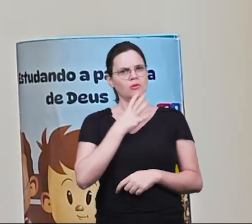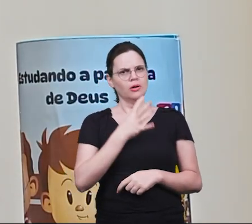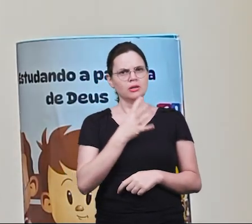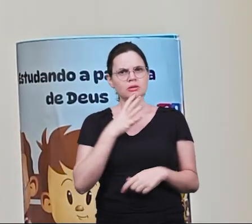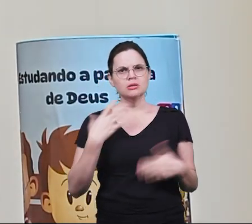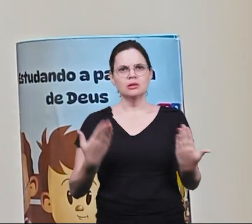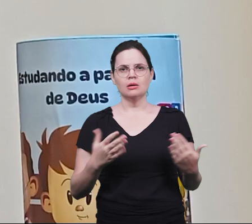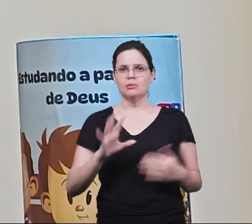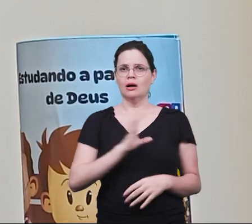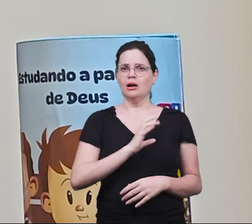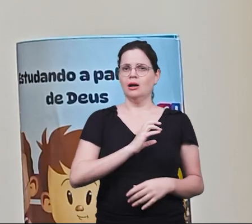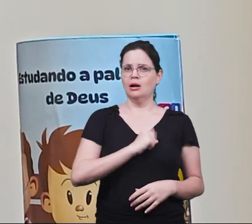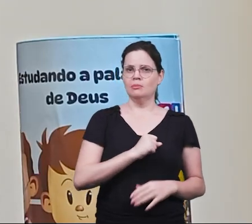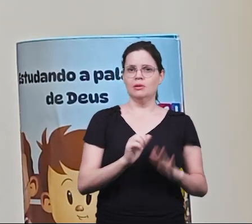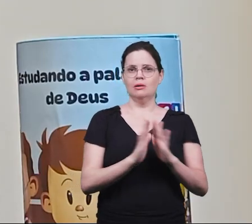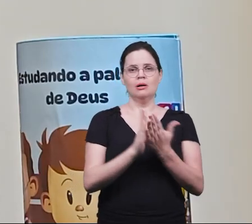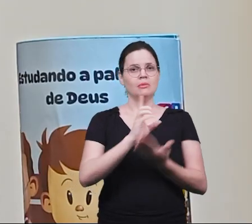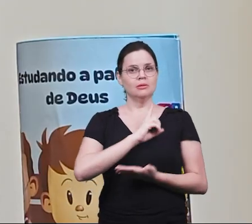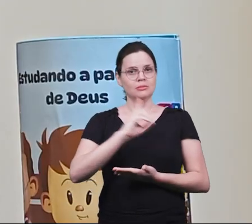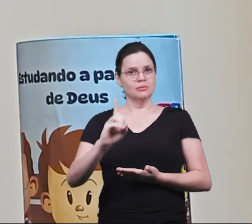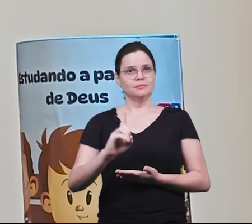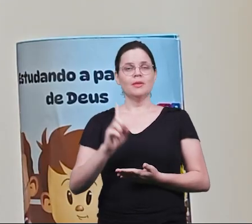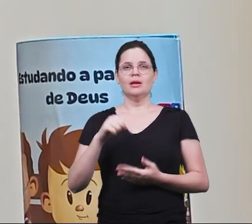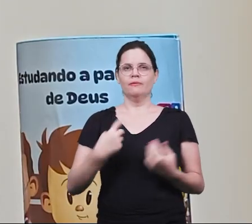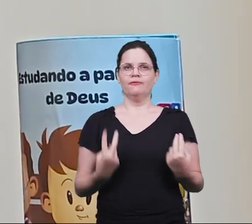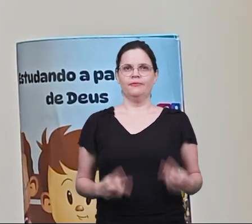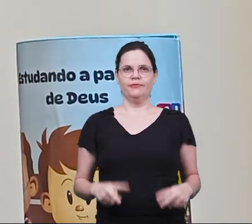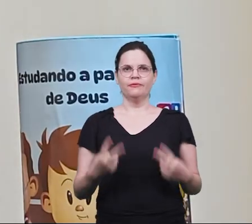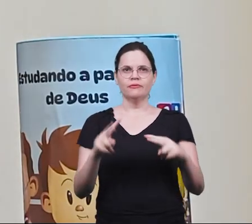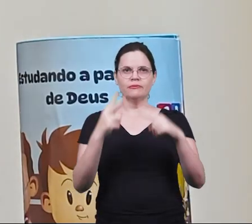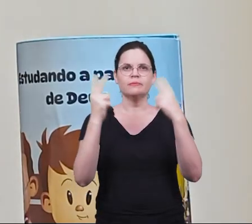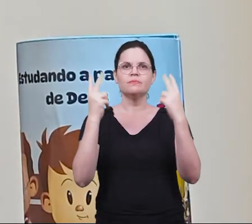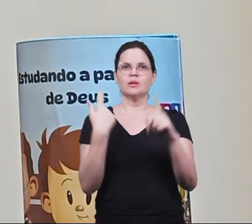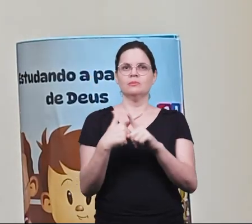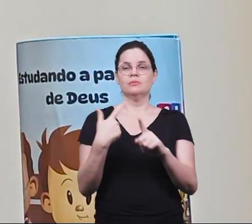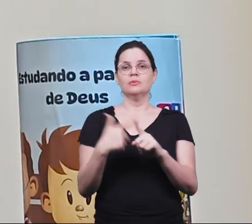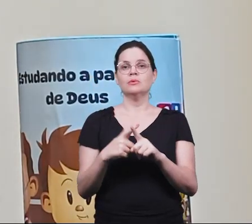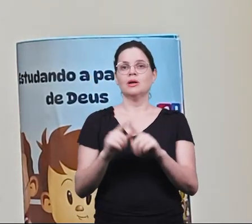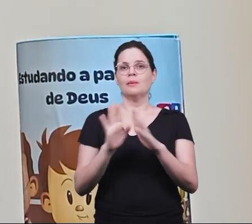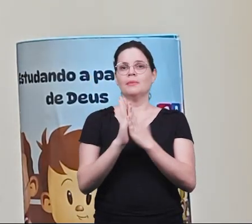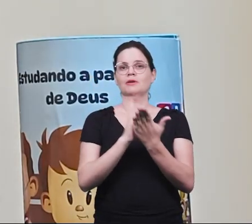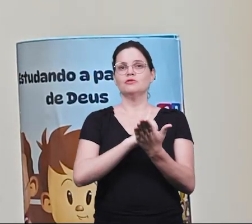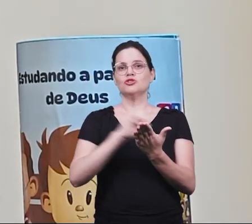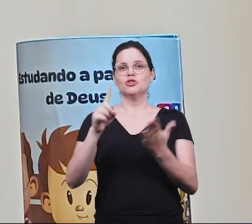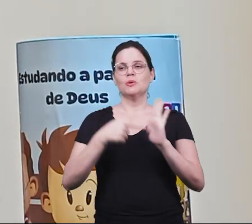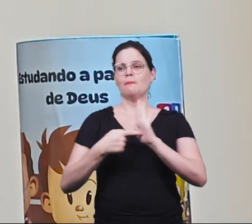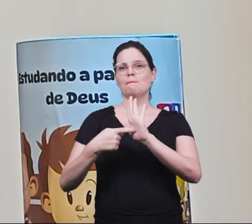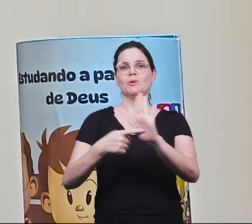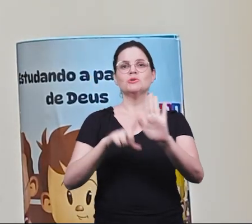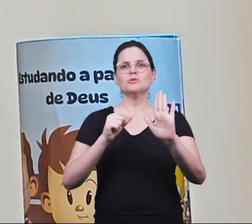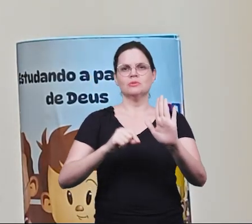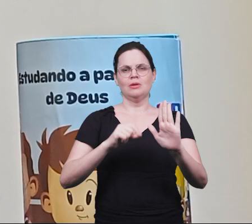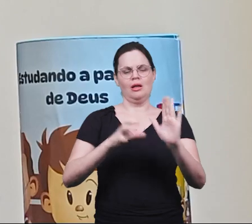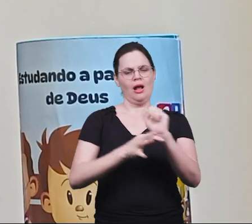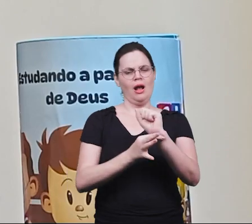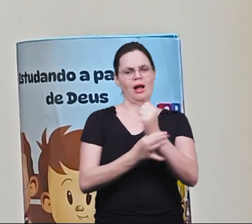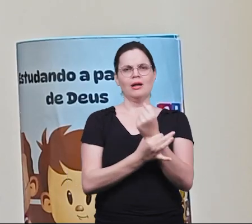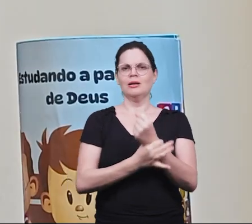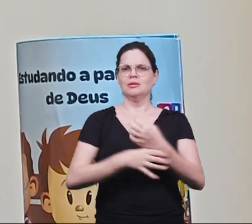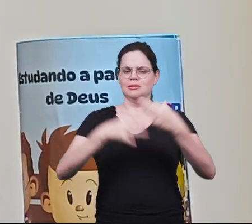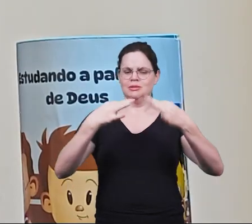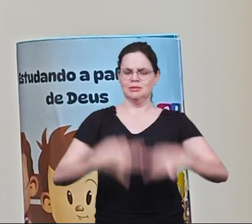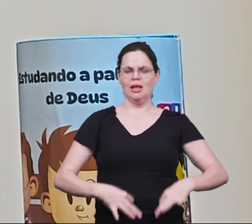palavra, nós amamos a palavra, isso é para nós vitória. A palavra nos garante a